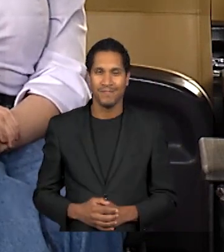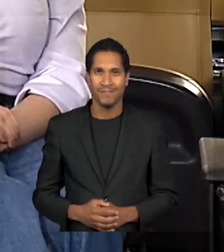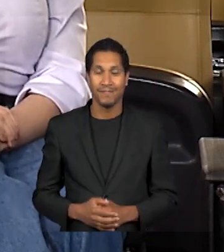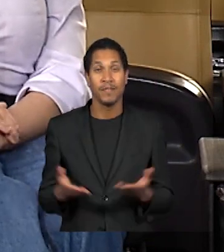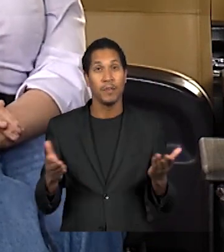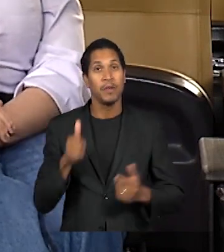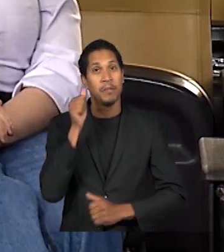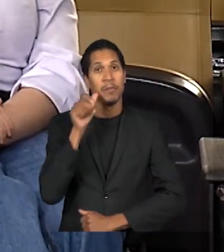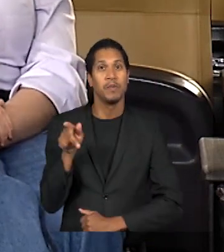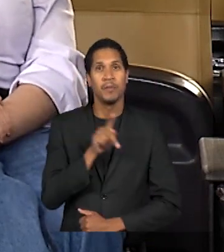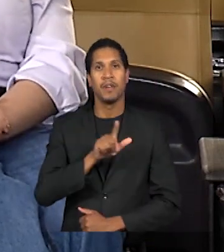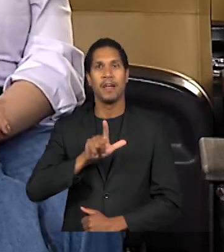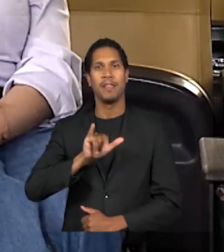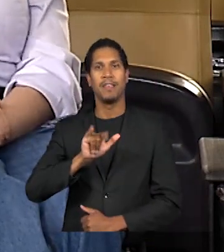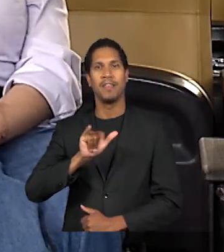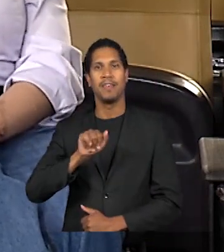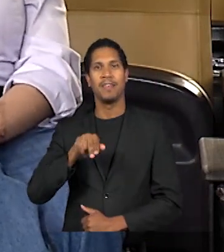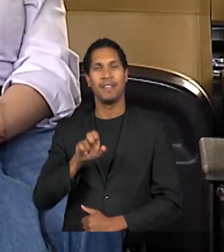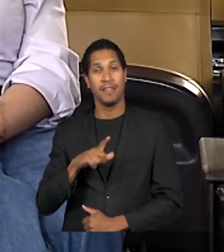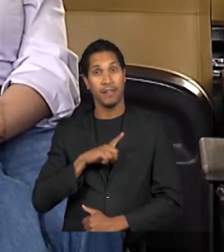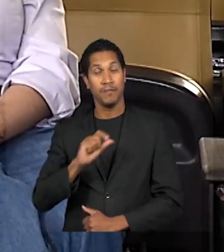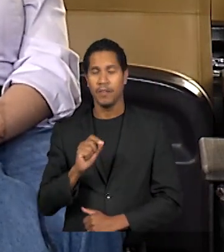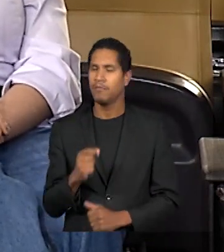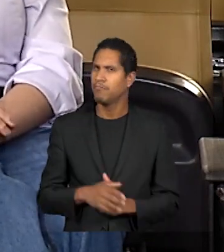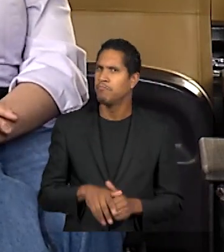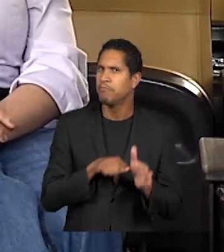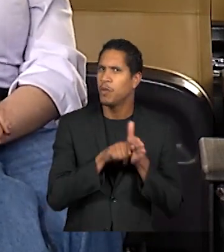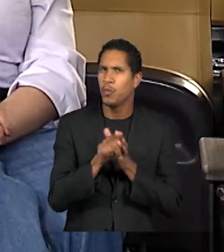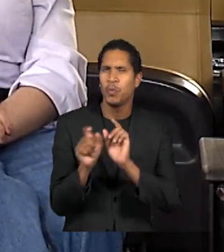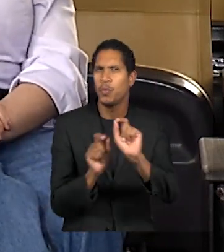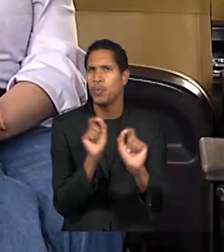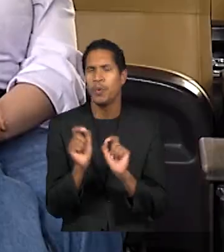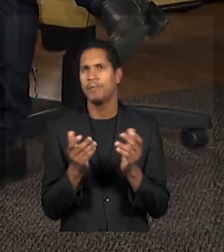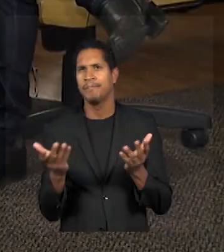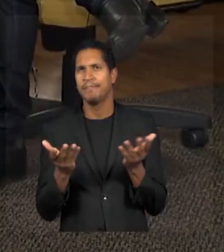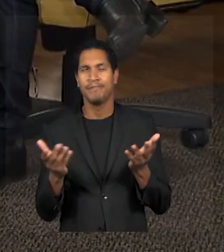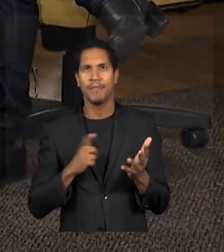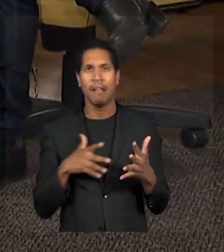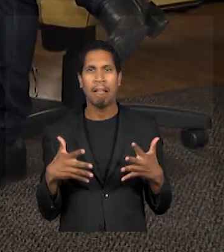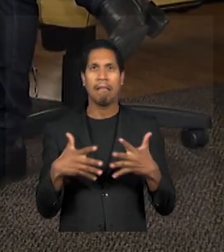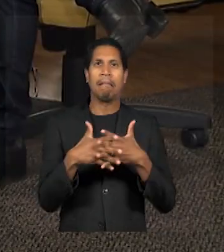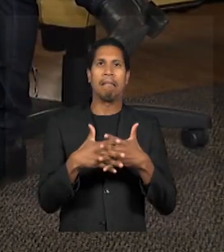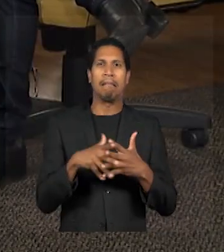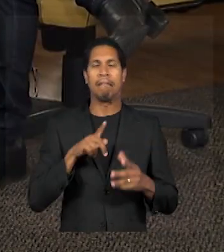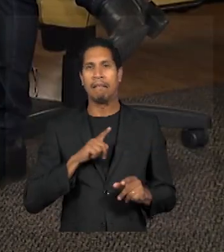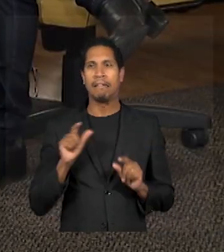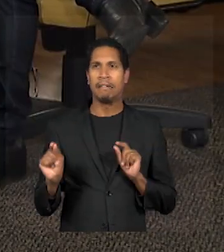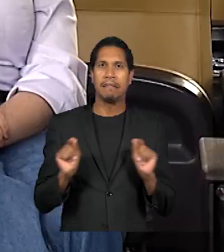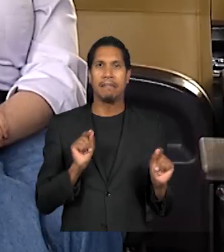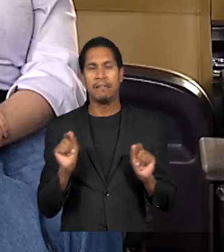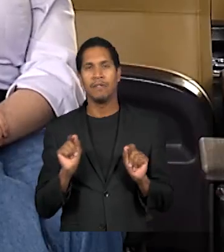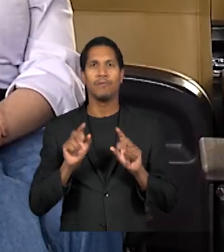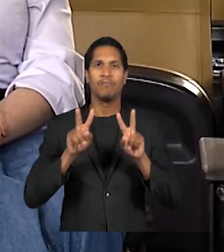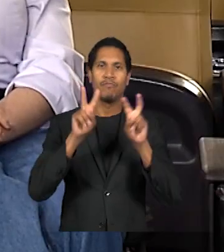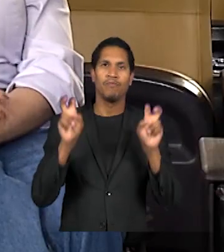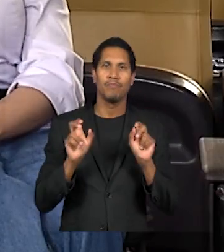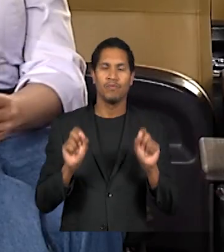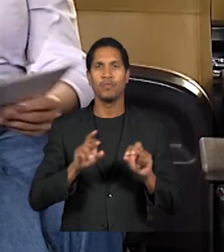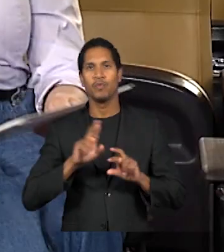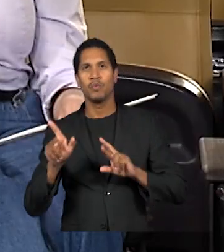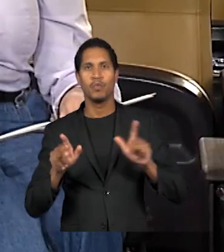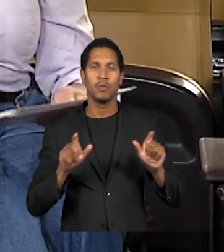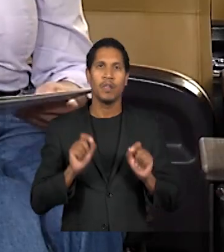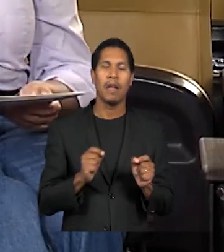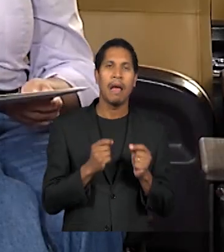com a professora Liliane e eu deixei, antes do intervalo, uma pergunta no ar que é uma grande confusão que ainda é feita, né, a respeito da diferença